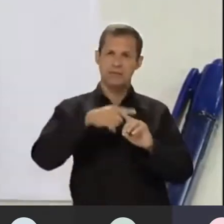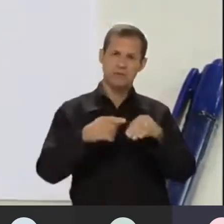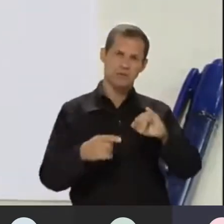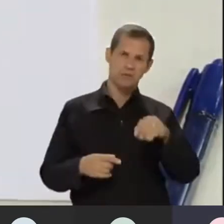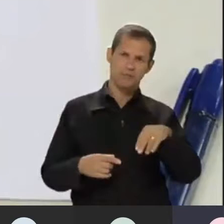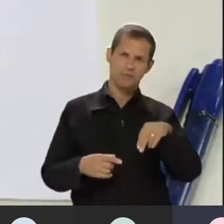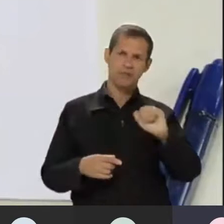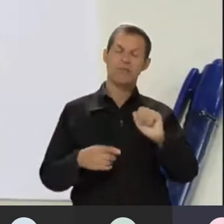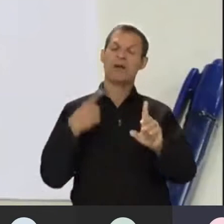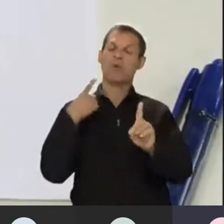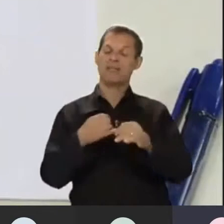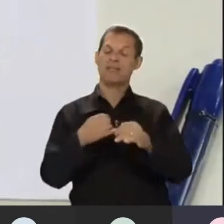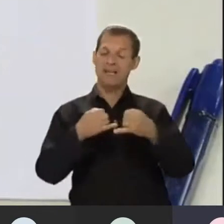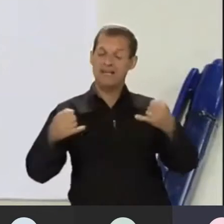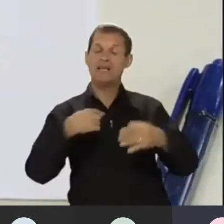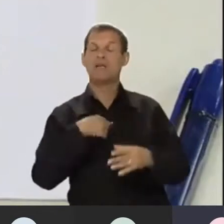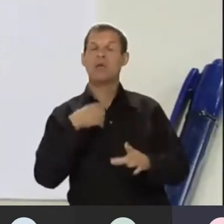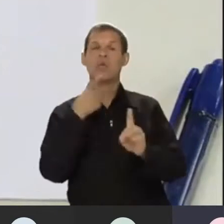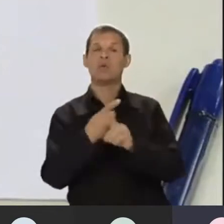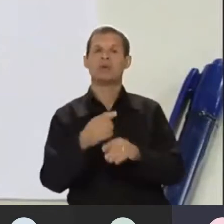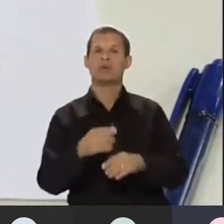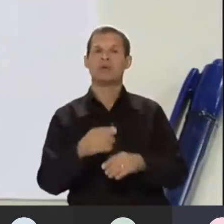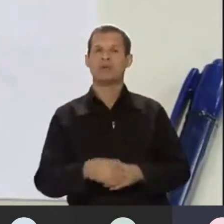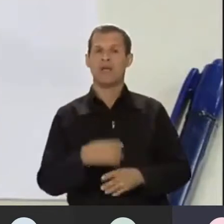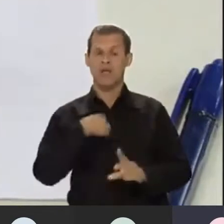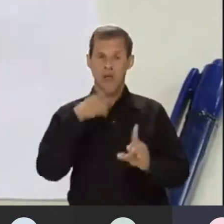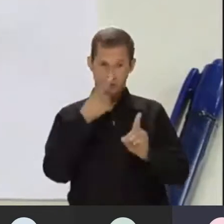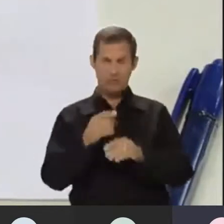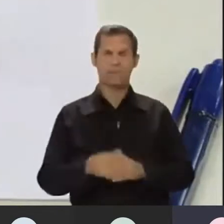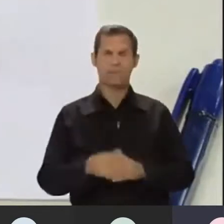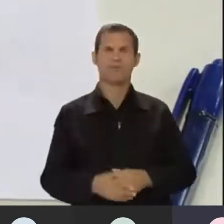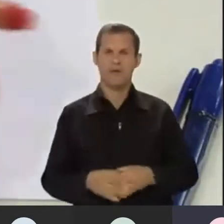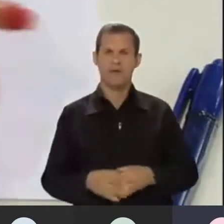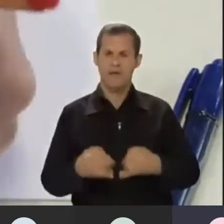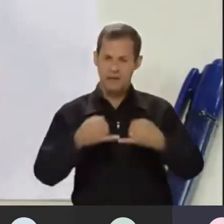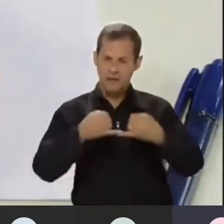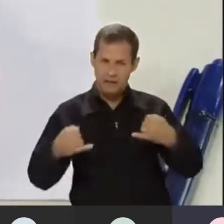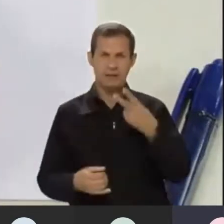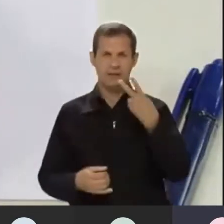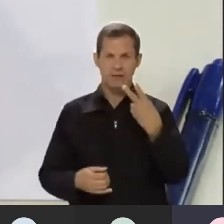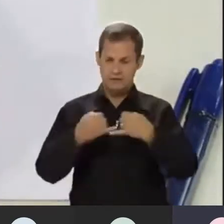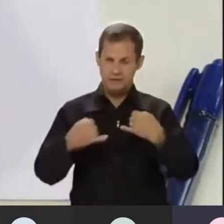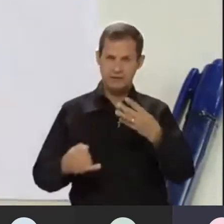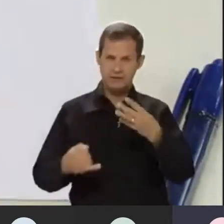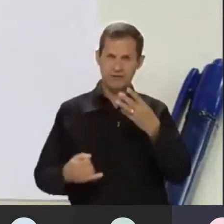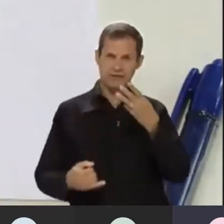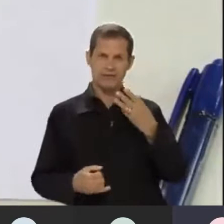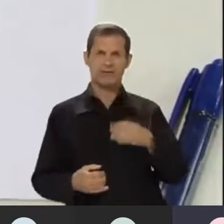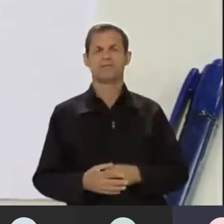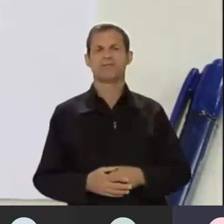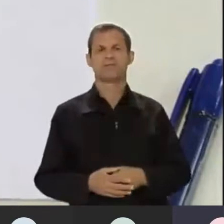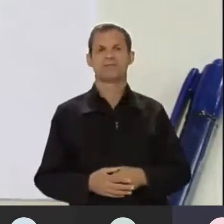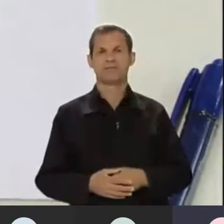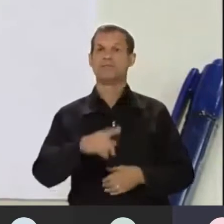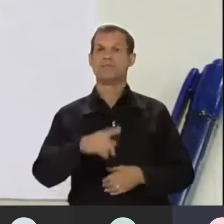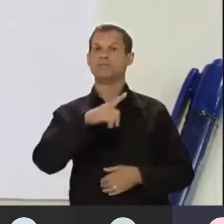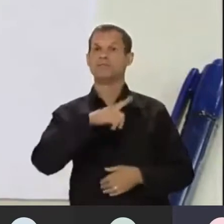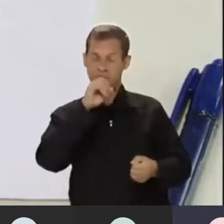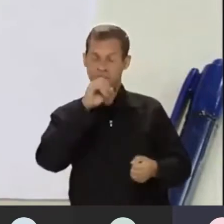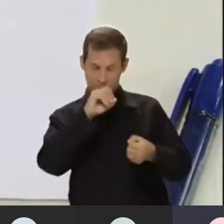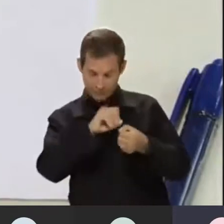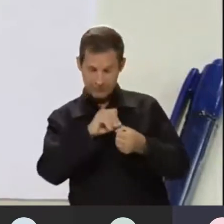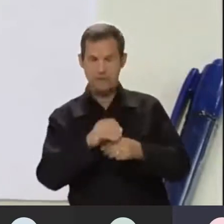até achar essa linha. O que eu acabei de encontrar? Eu acabei de encontrar a linha 2 e a linha 3, tá? Então eu